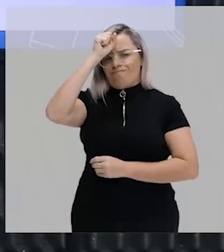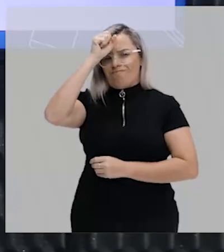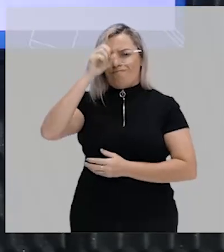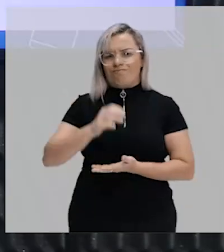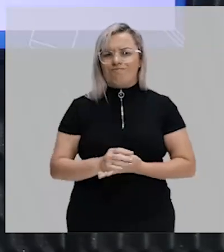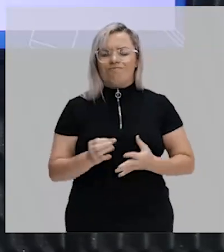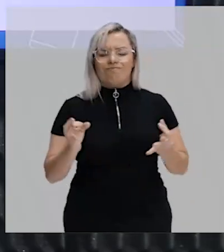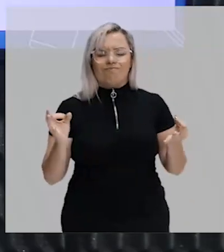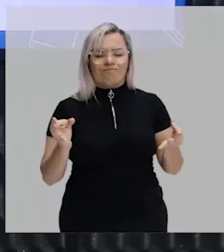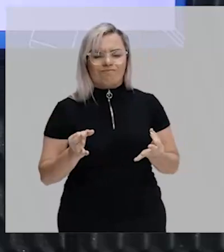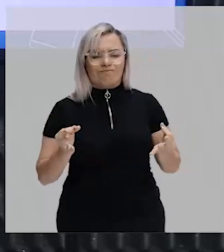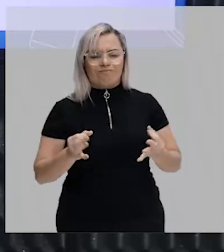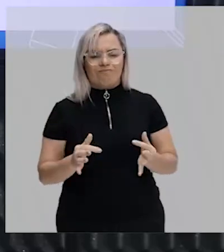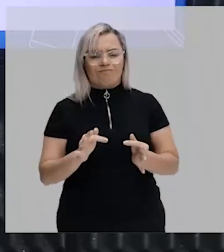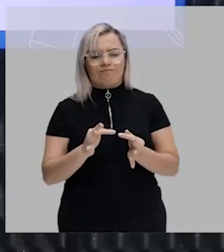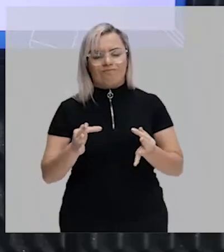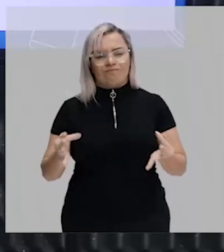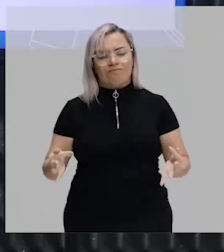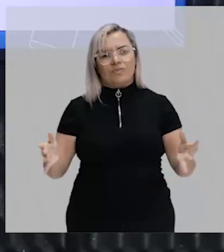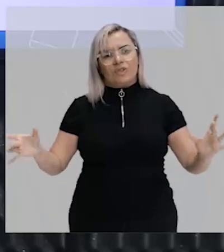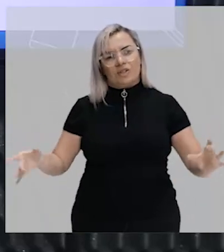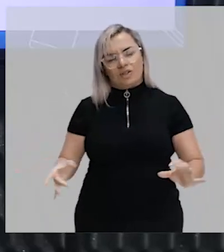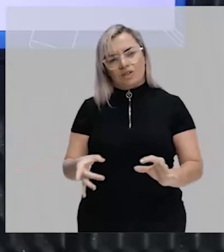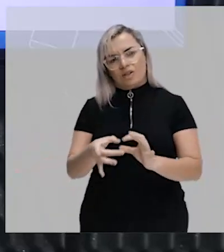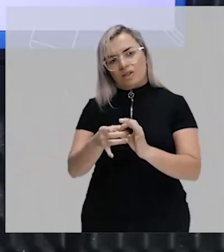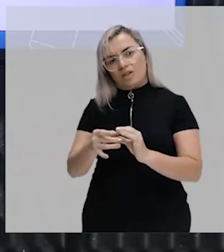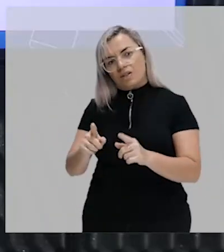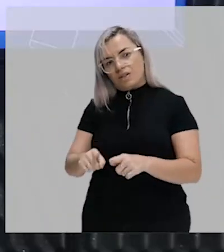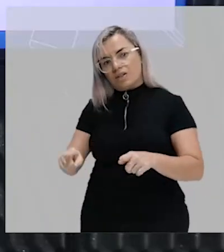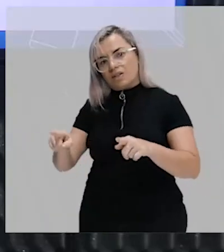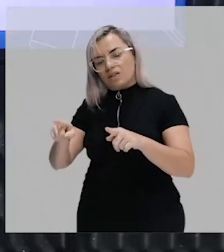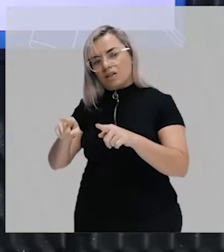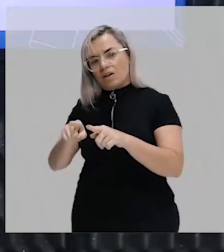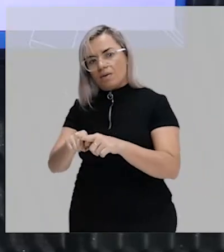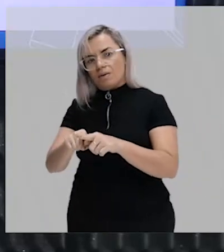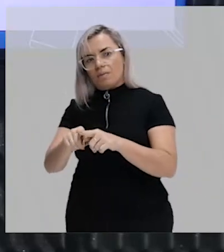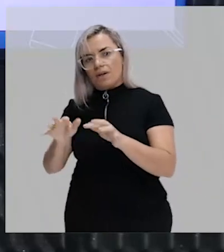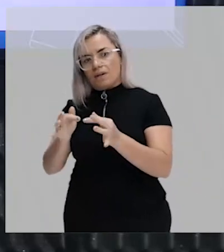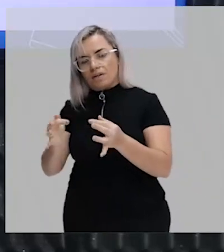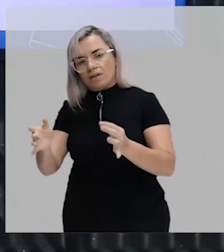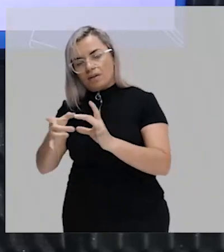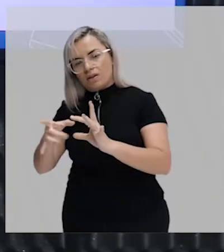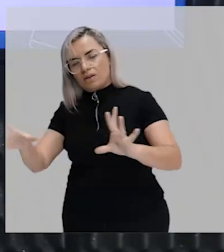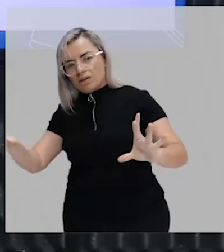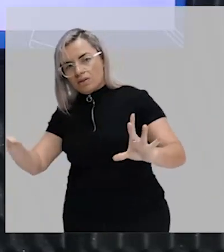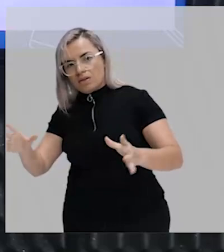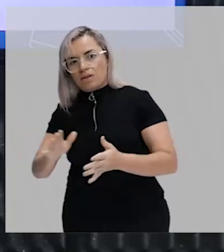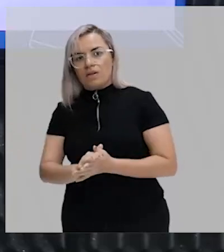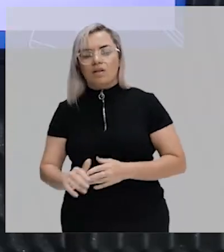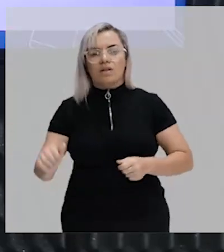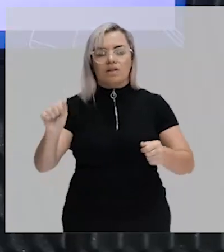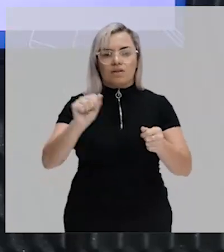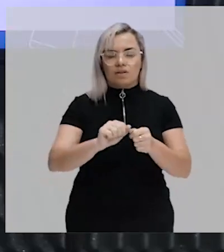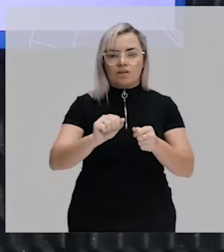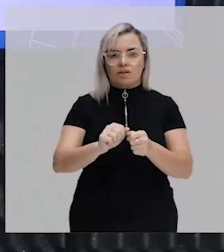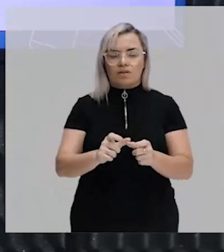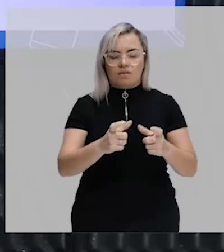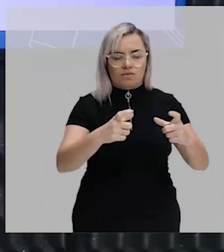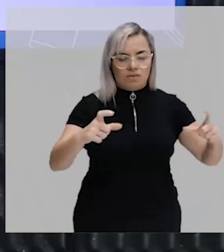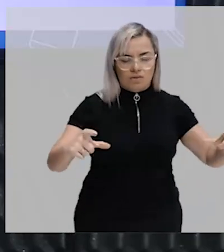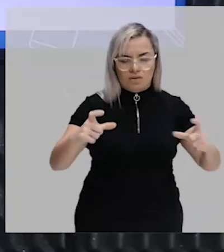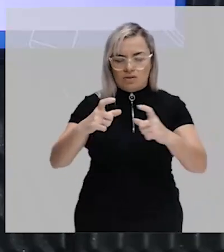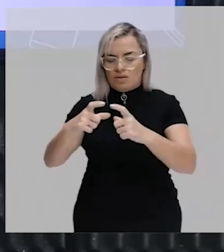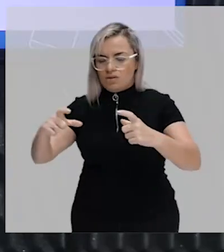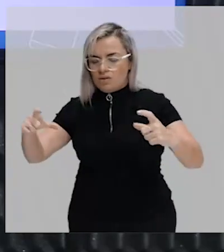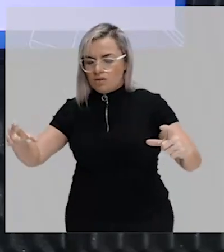essas conjunções coordenadas e as conjunções subordinadas, porque elas fazem essa ligação entre uma oração e